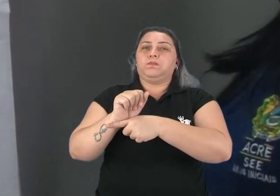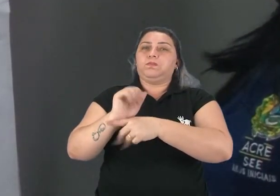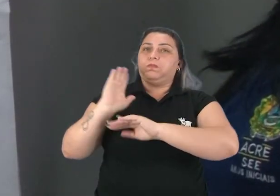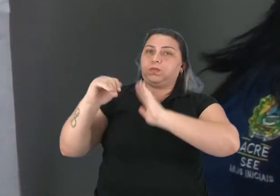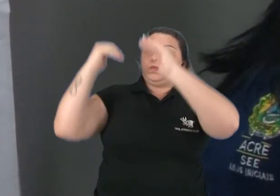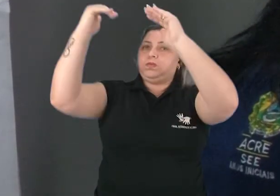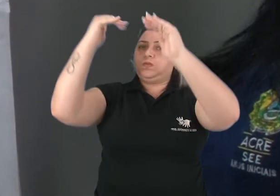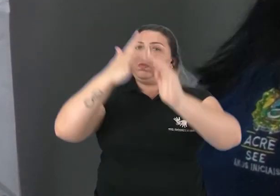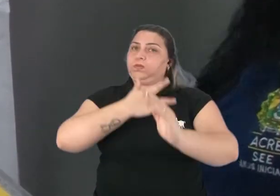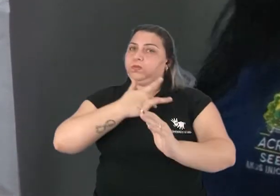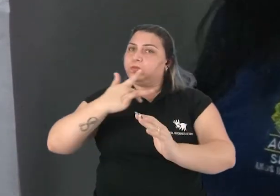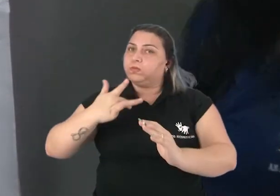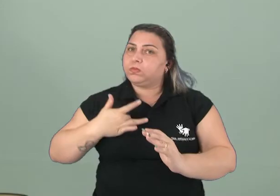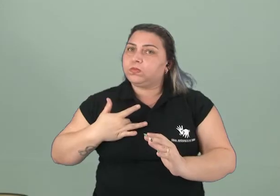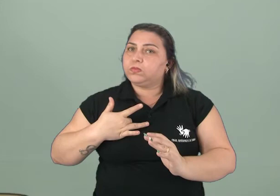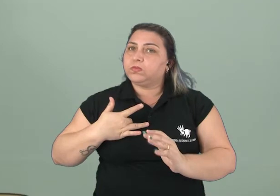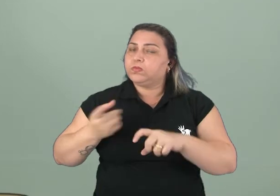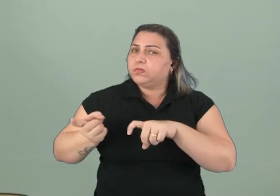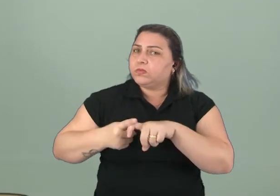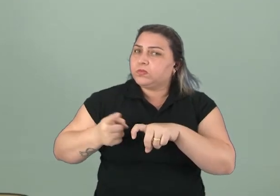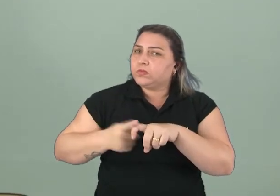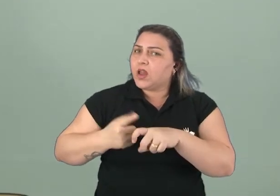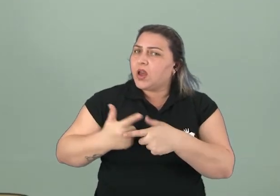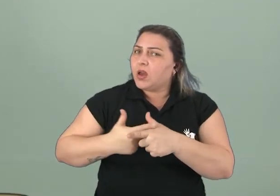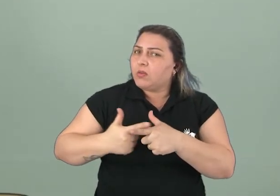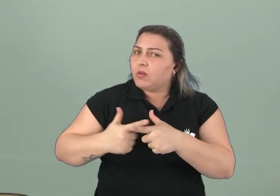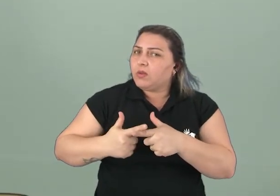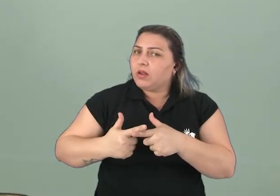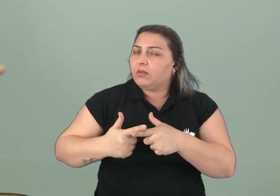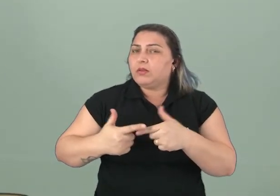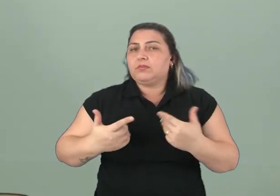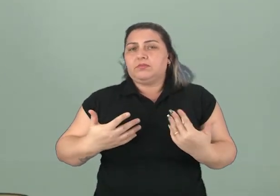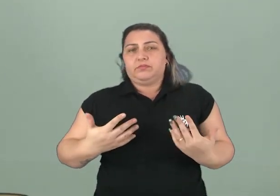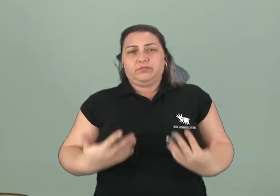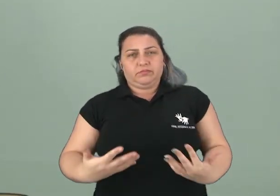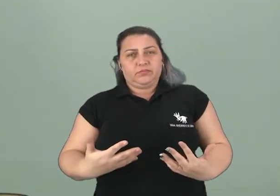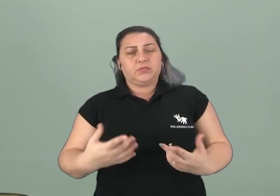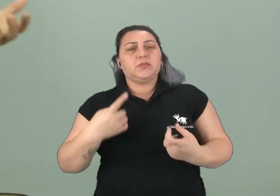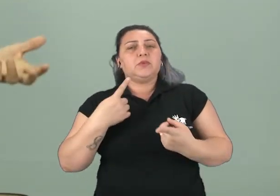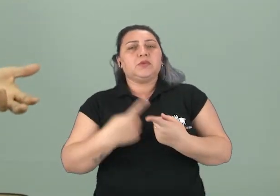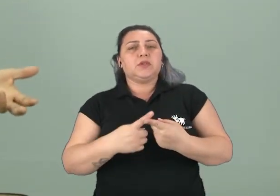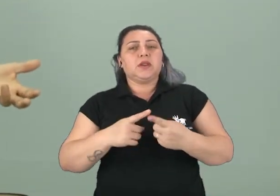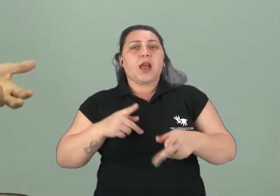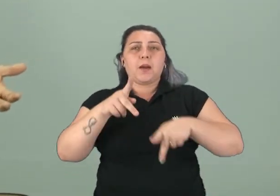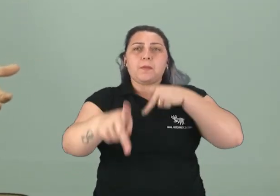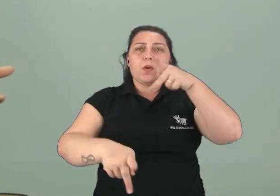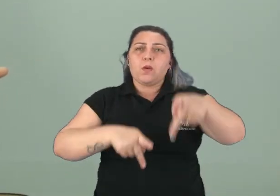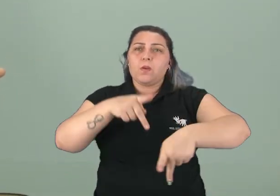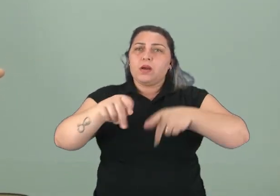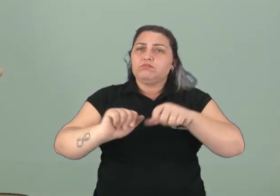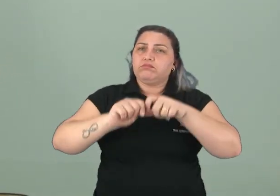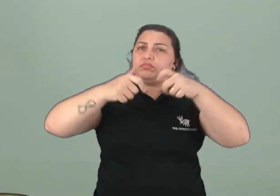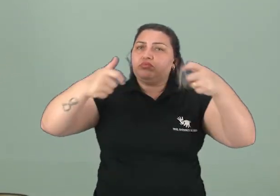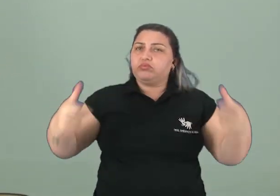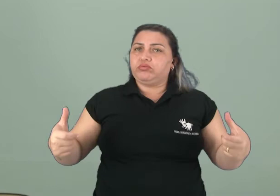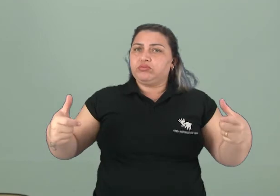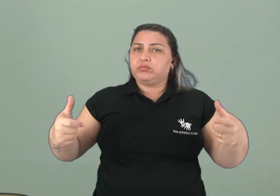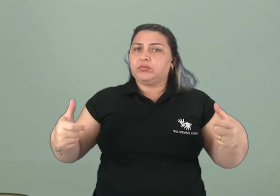da saúde. Isso é um problema? Será que é ocasionado devido à população ter aumentado da zona